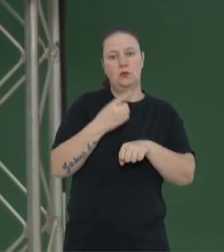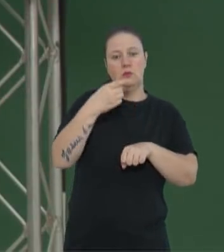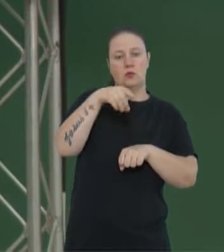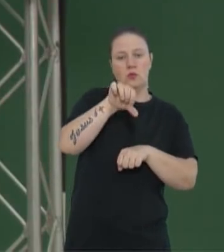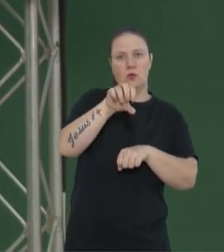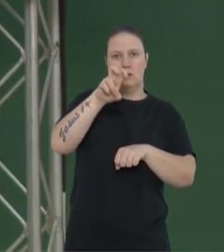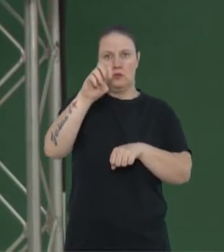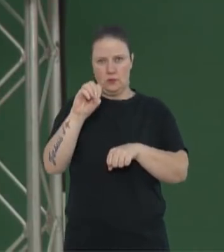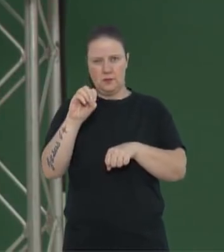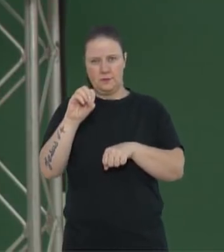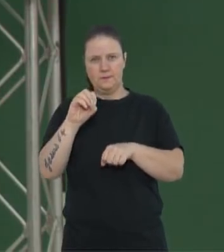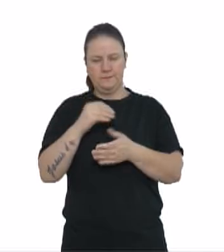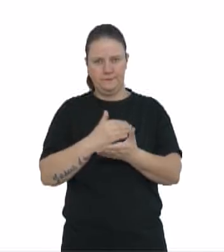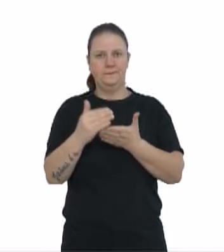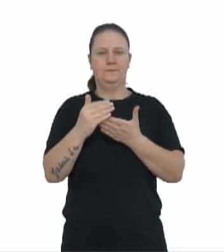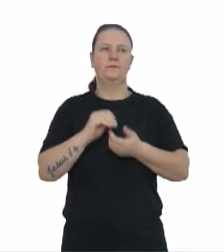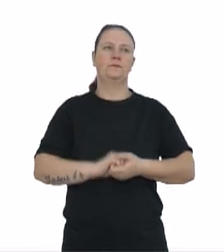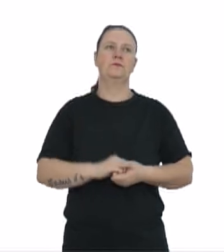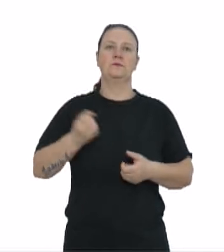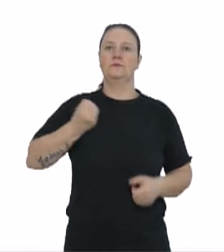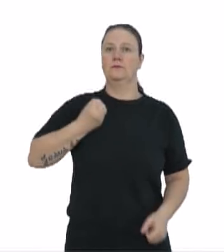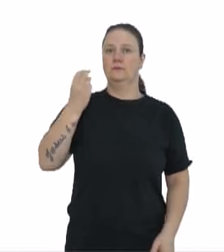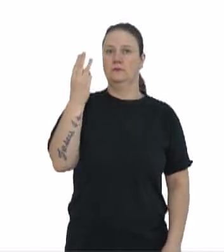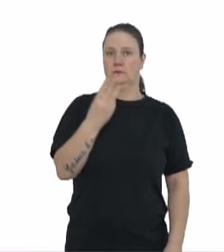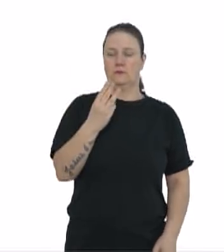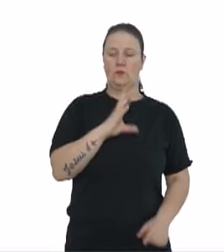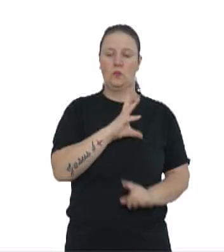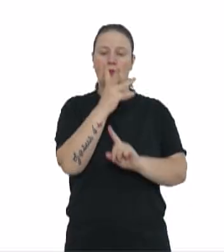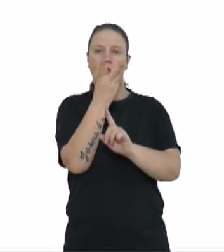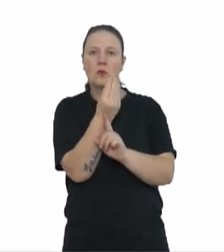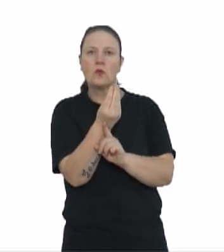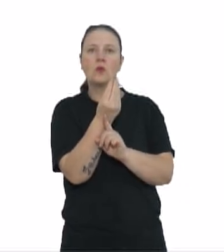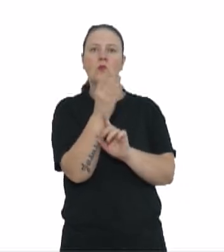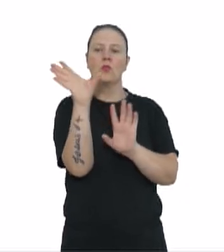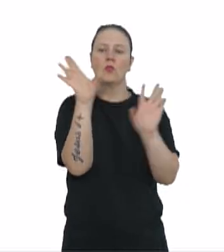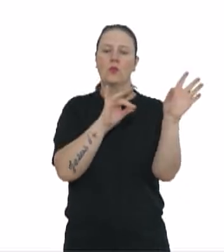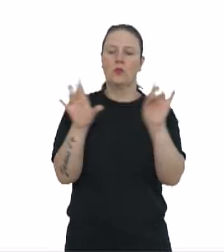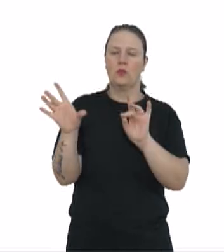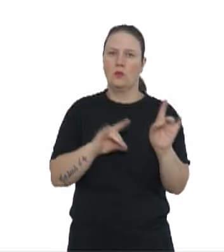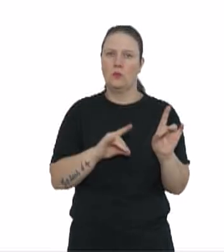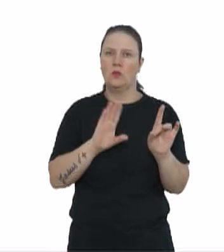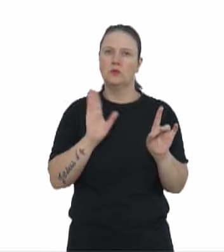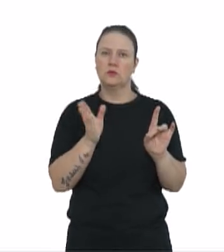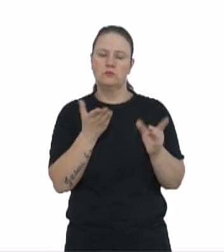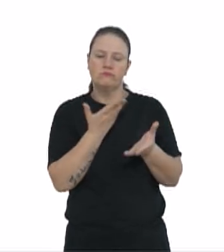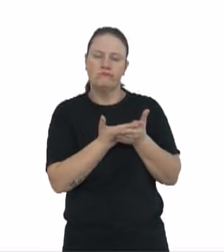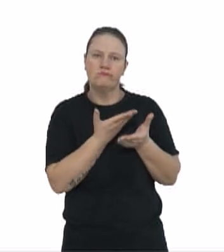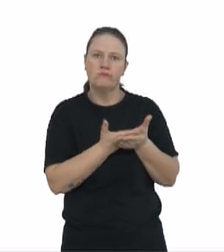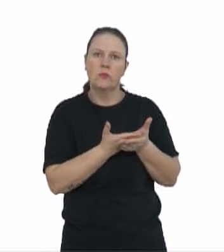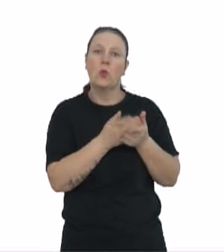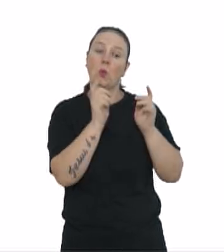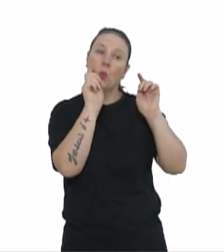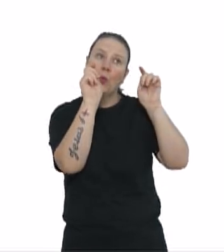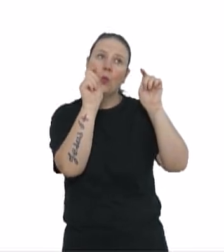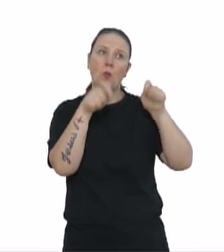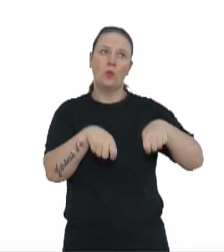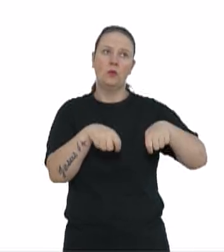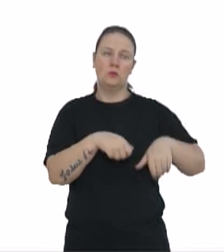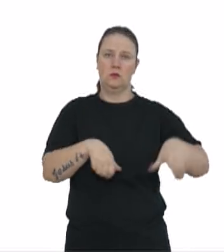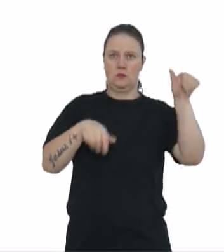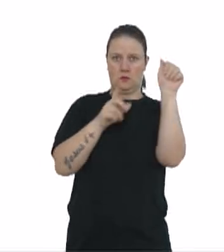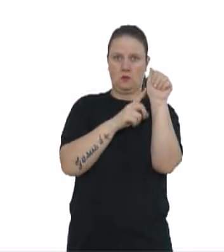Então, número 3. Uma obra de arte, como as colagens tridimensionais analisadas em aula, podem